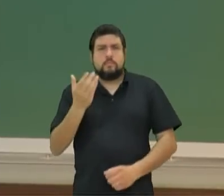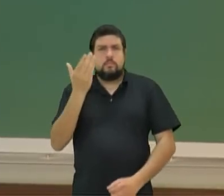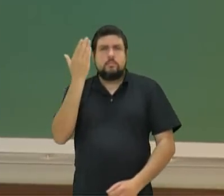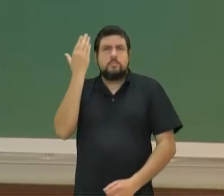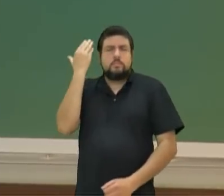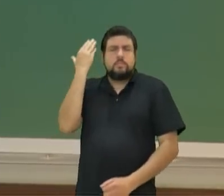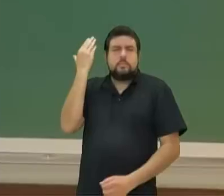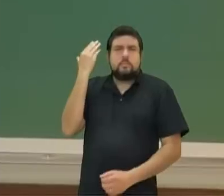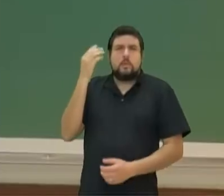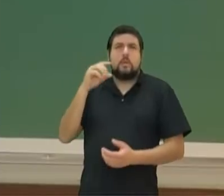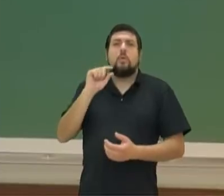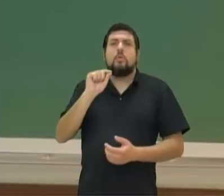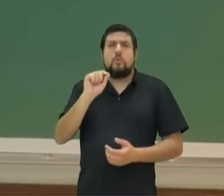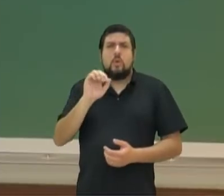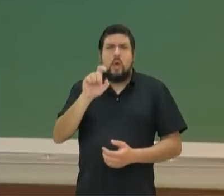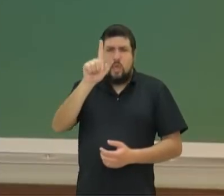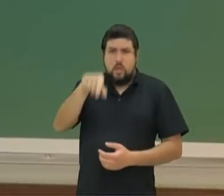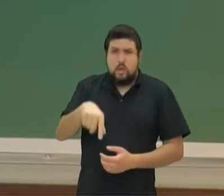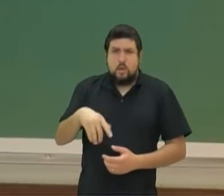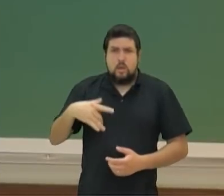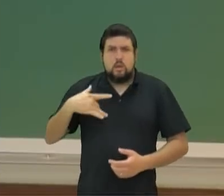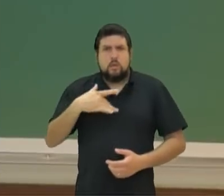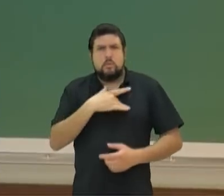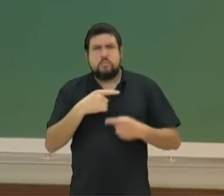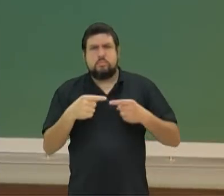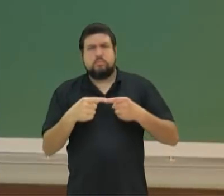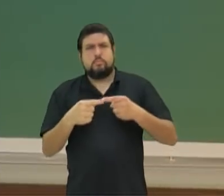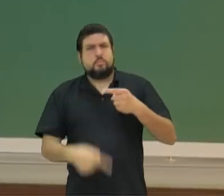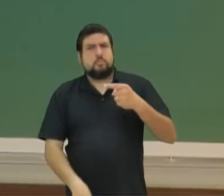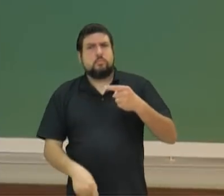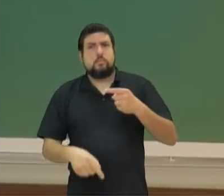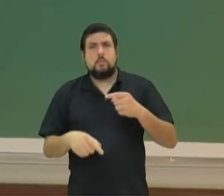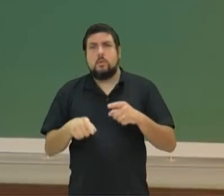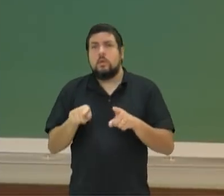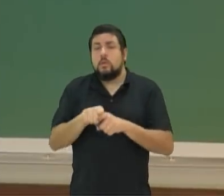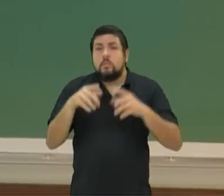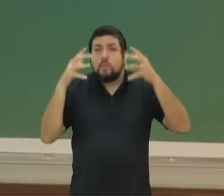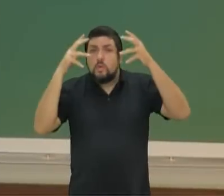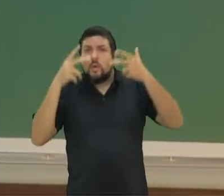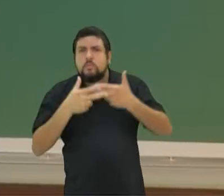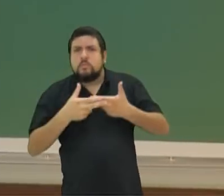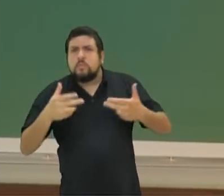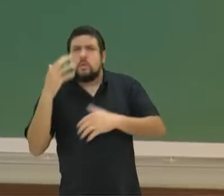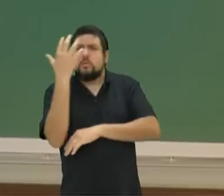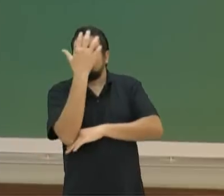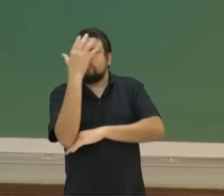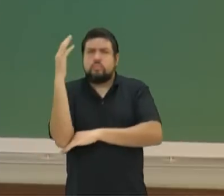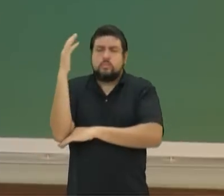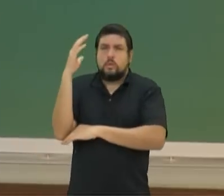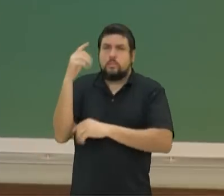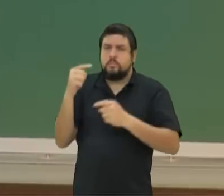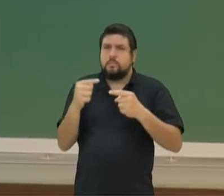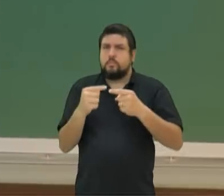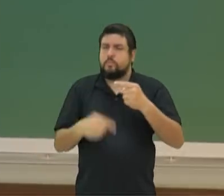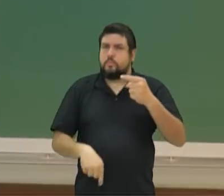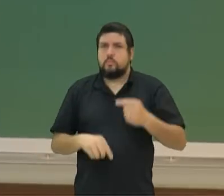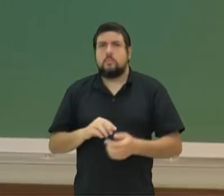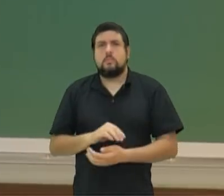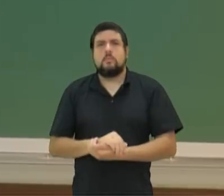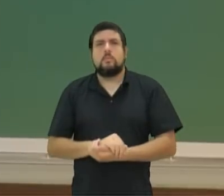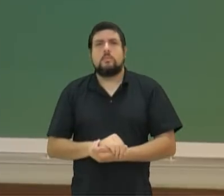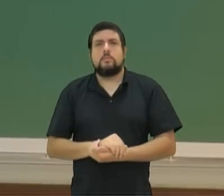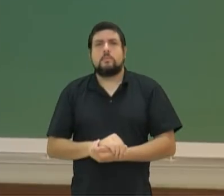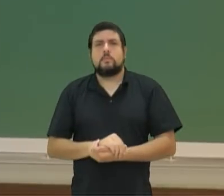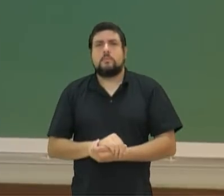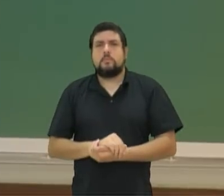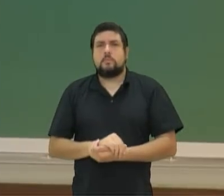que estão aqui são prejudiciais para nós, seres humanos, e para os outros seres vivos. O gás que tem hoje, que a gente usa bastante